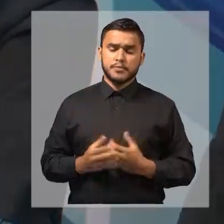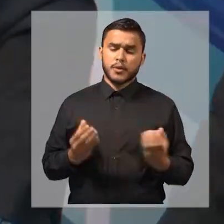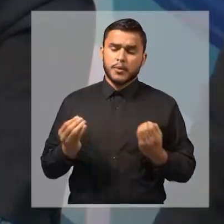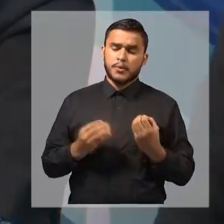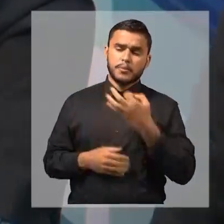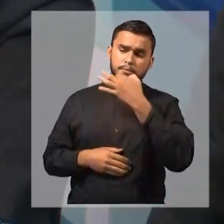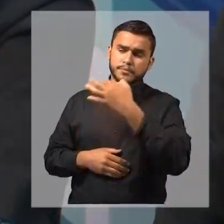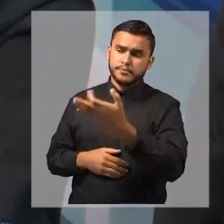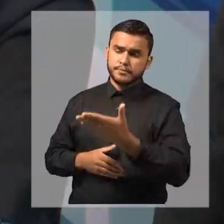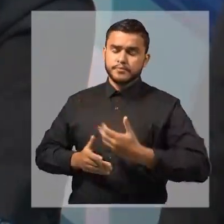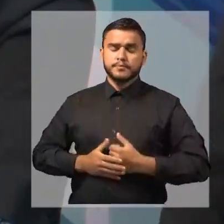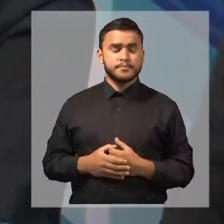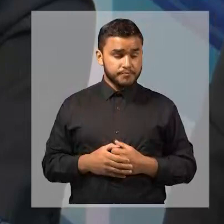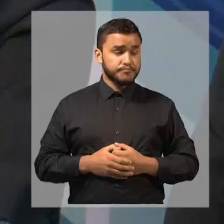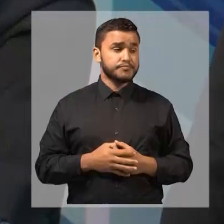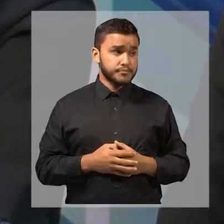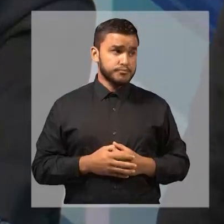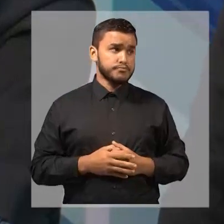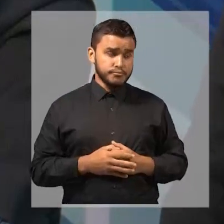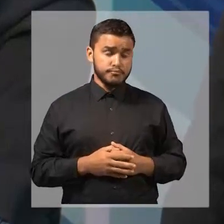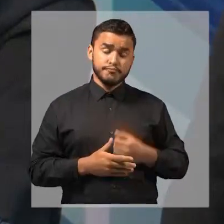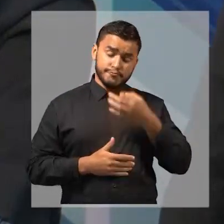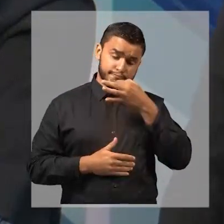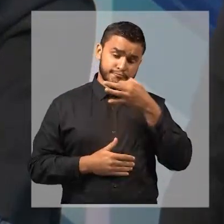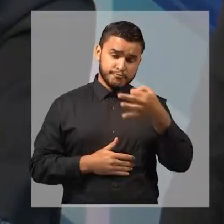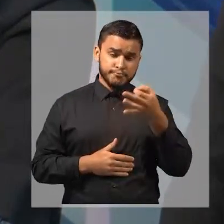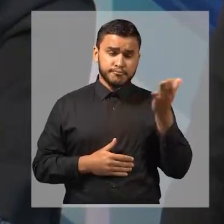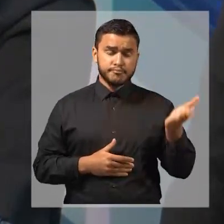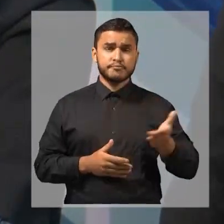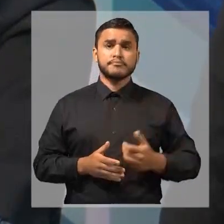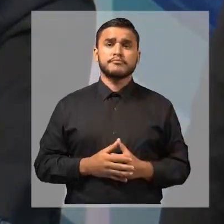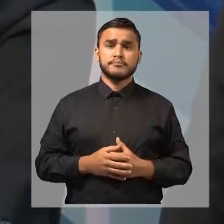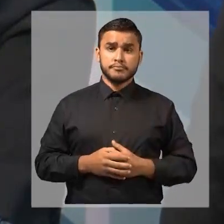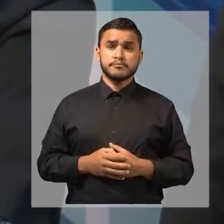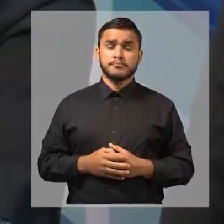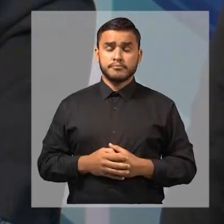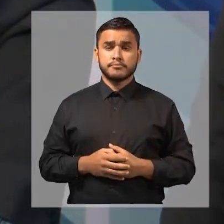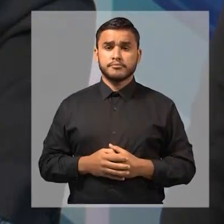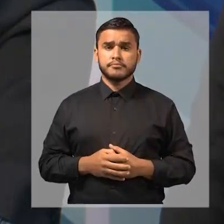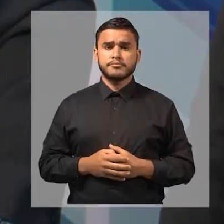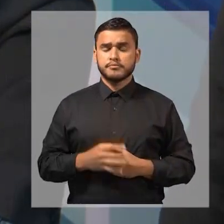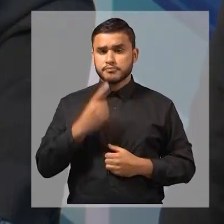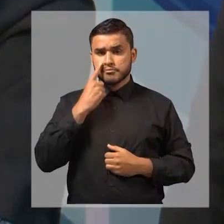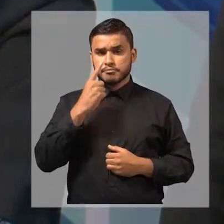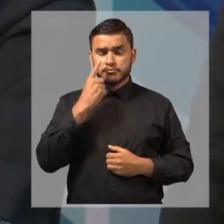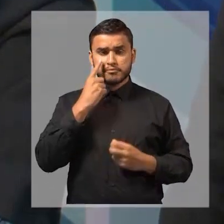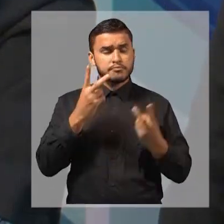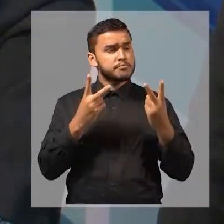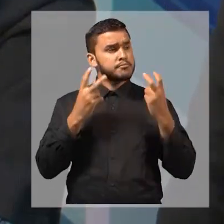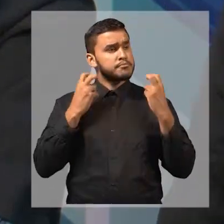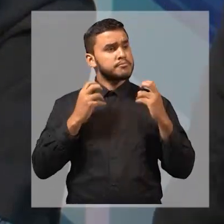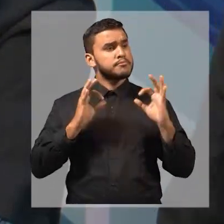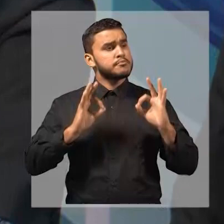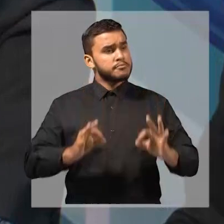pode parecer chata a minha fala nesse sentido, mas você não compreende